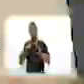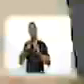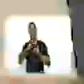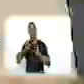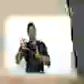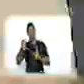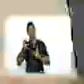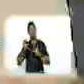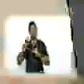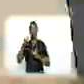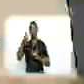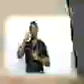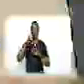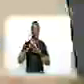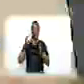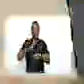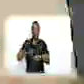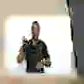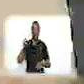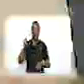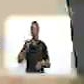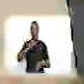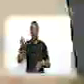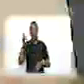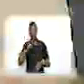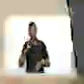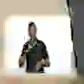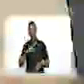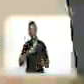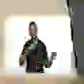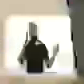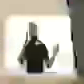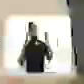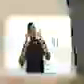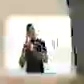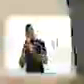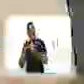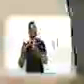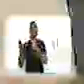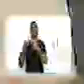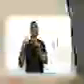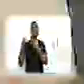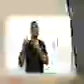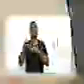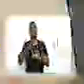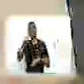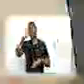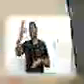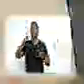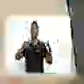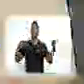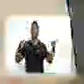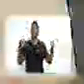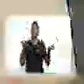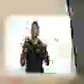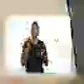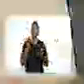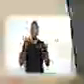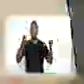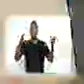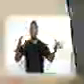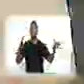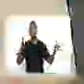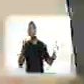ligar na hora se eu não conseguir resolver na hora eu vou com a pessoa converso com ela muitas vezes é contê n Ah eu quero contêiner aí eu vou